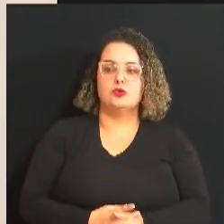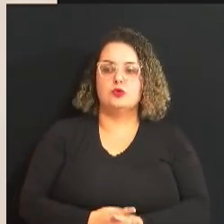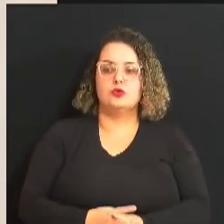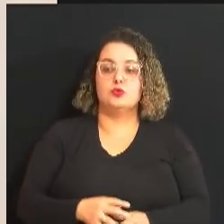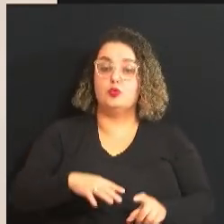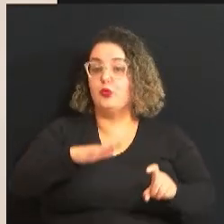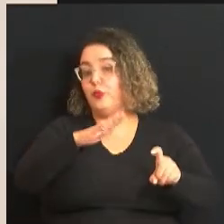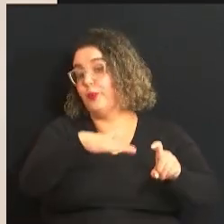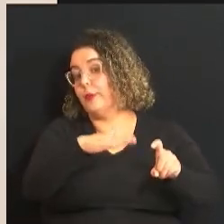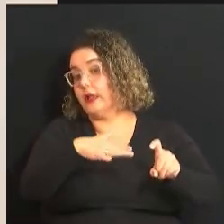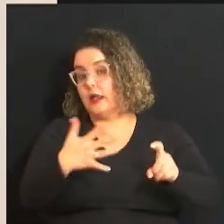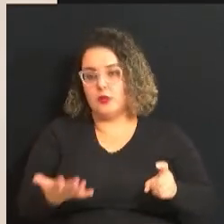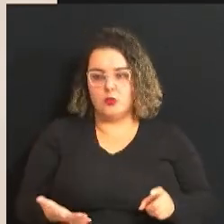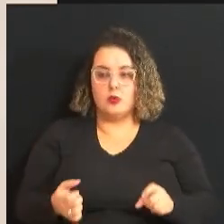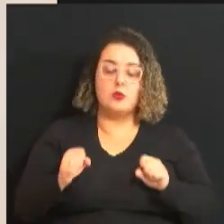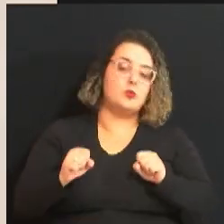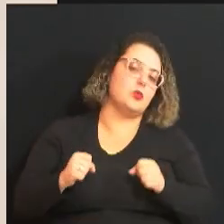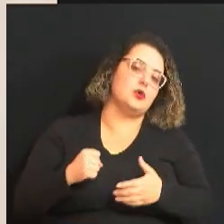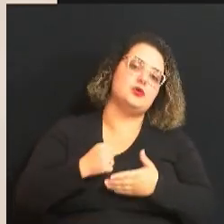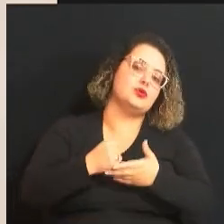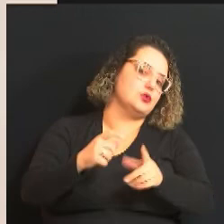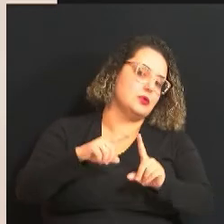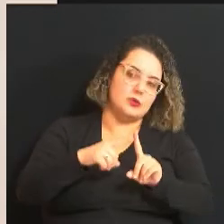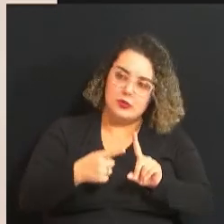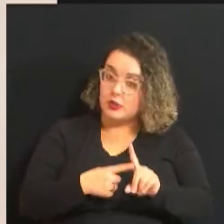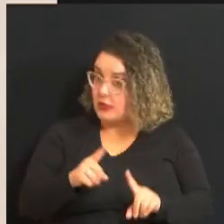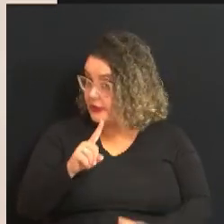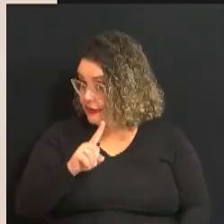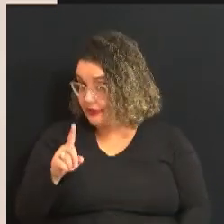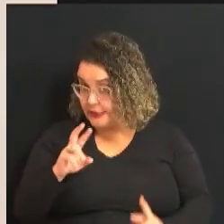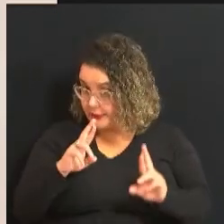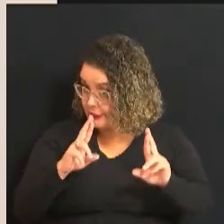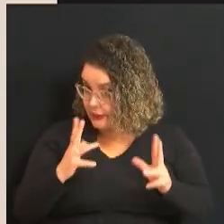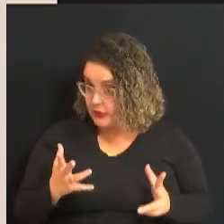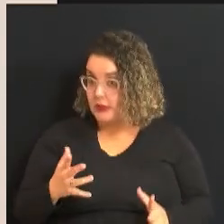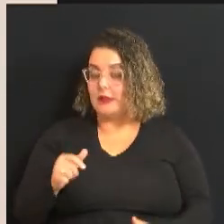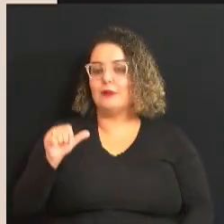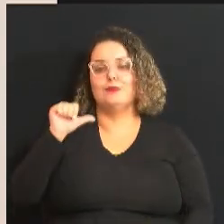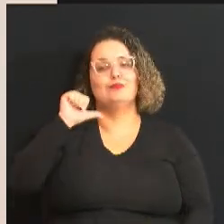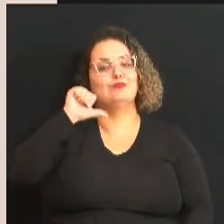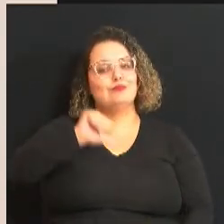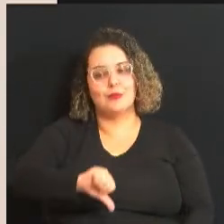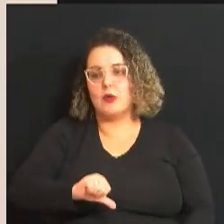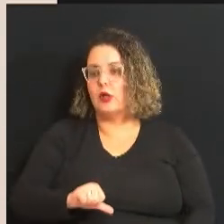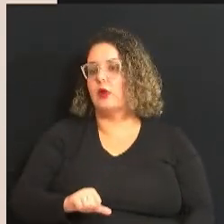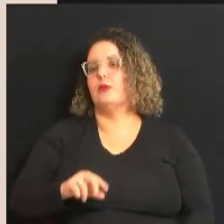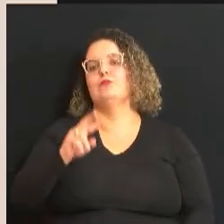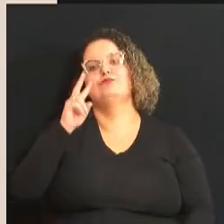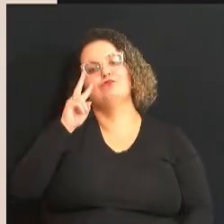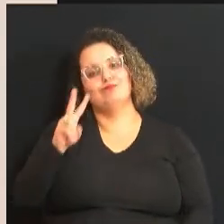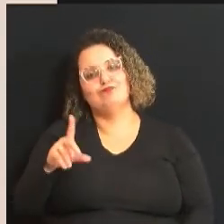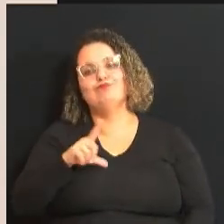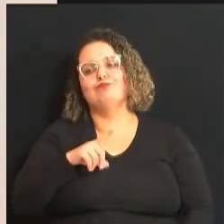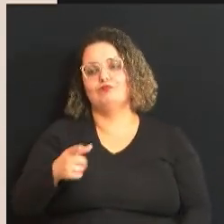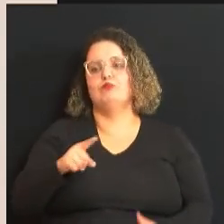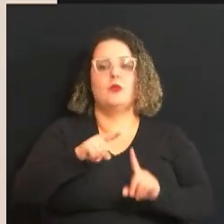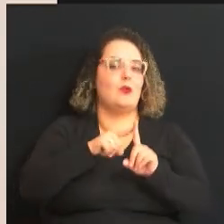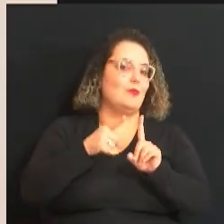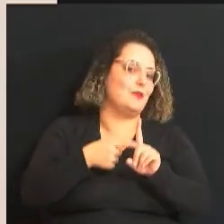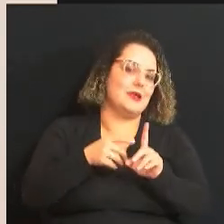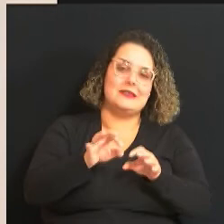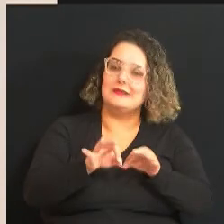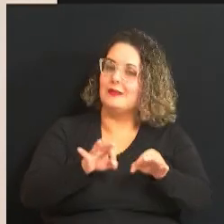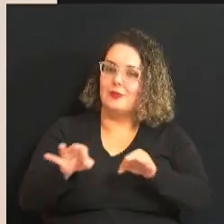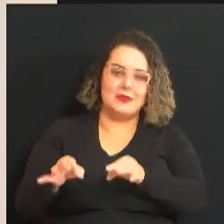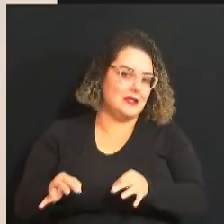aí que pode te levar a uma gravidez não desejada, que é o pior quadro que a gente pode ter, né? Que é uma gravidez não planejada